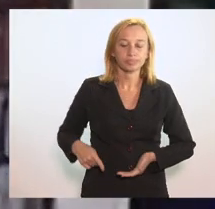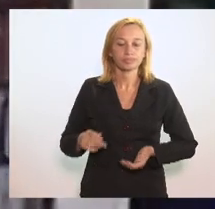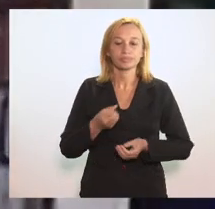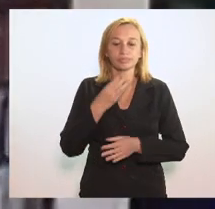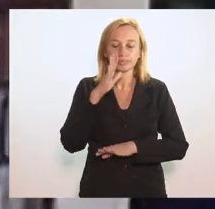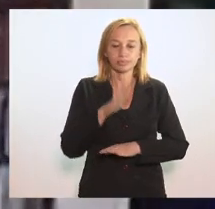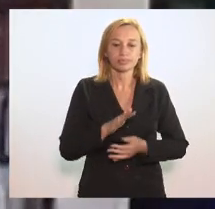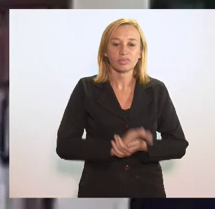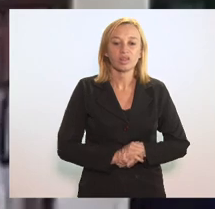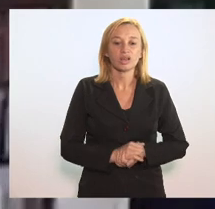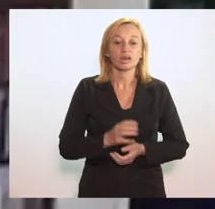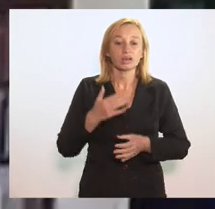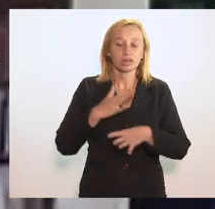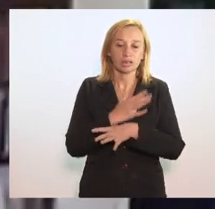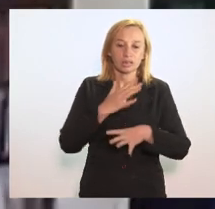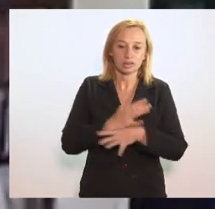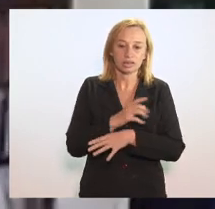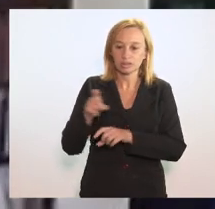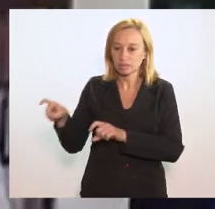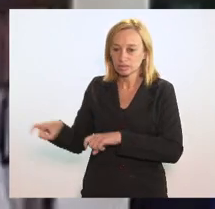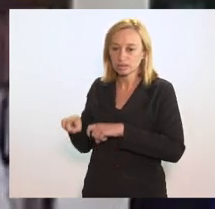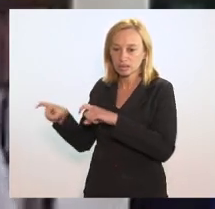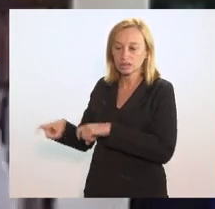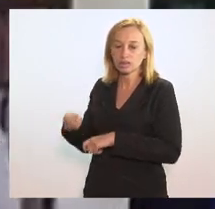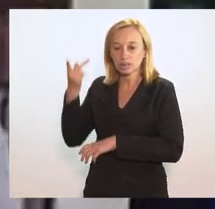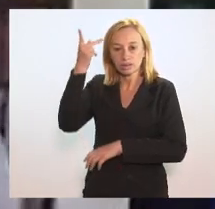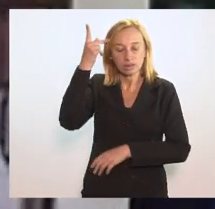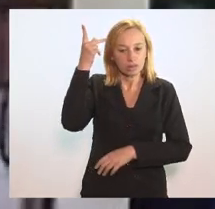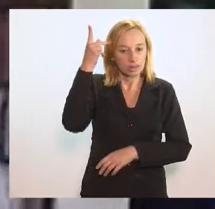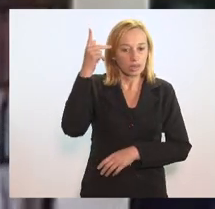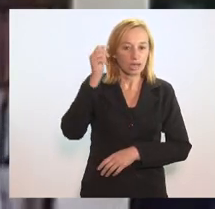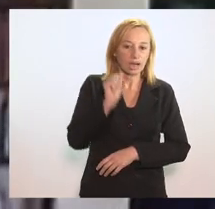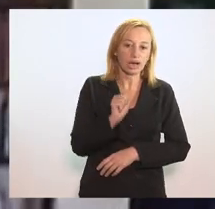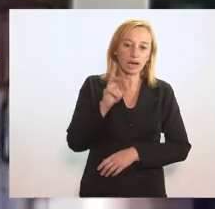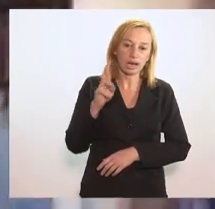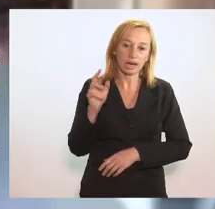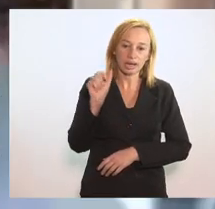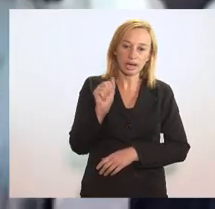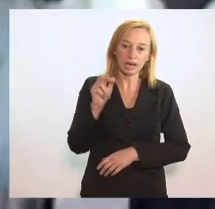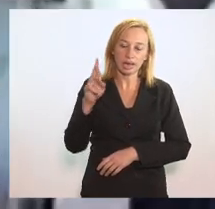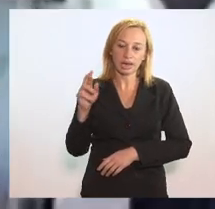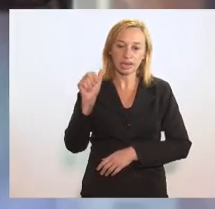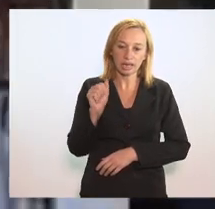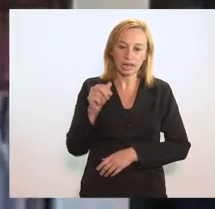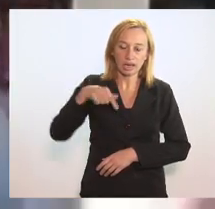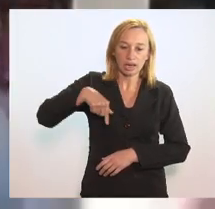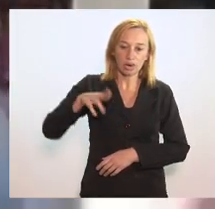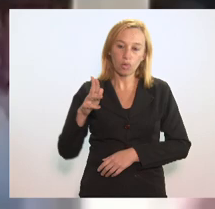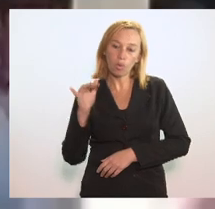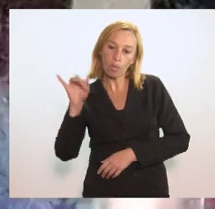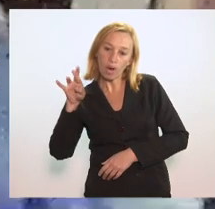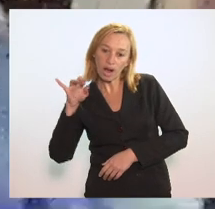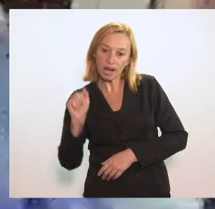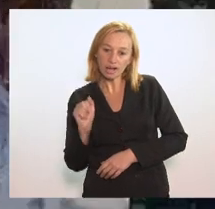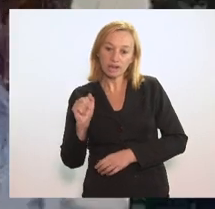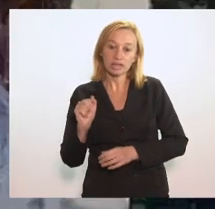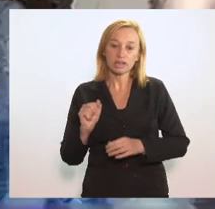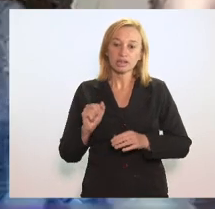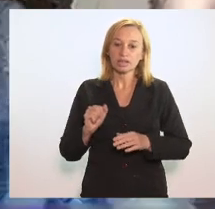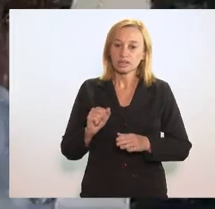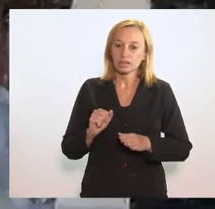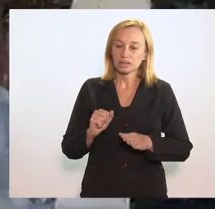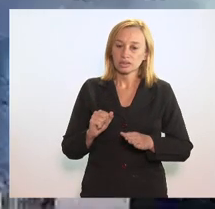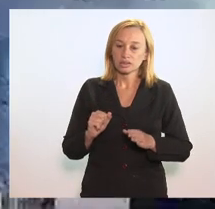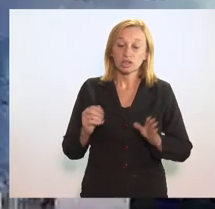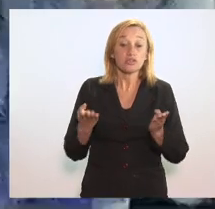dizer o seguinte: a cidade do interior de São Paulo, Araraquara, fez um lockdown completo,